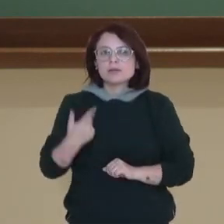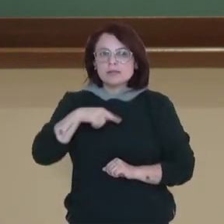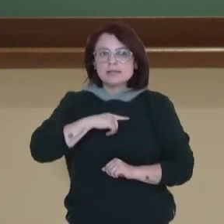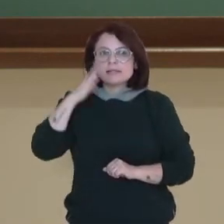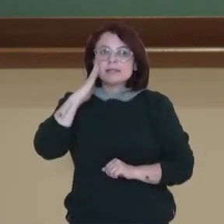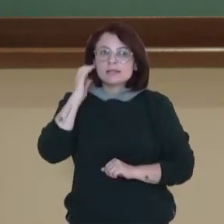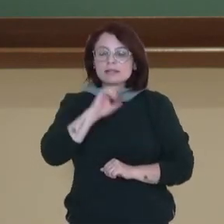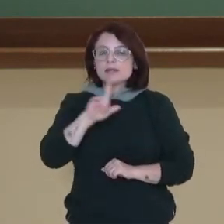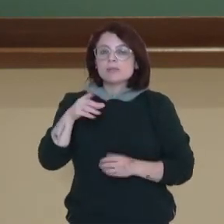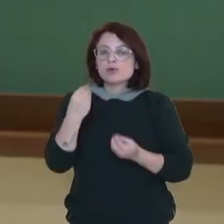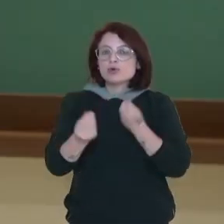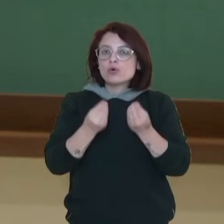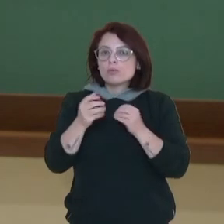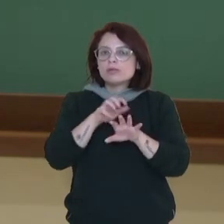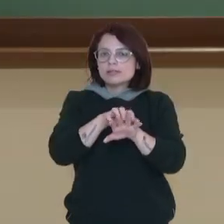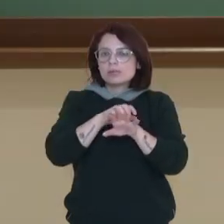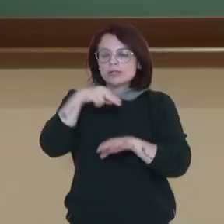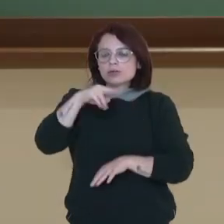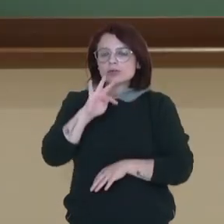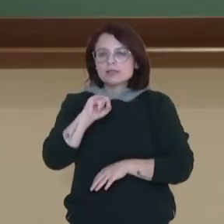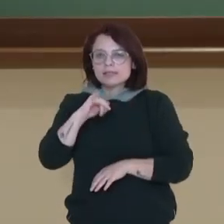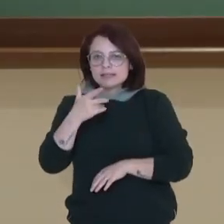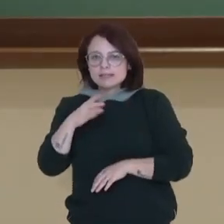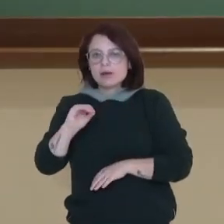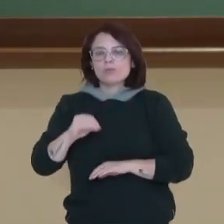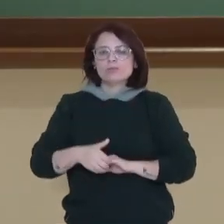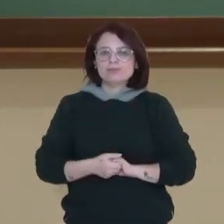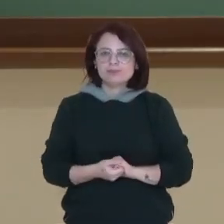entendemos os processos, né, de transporte e